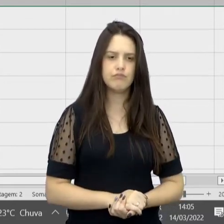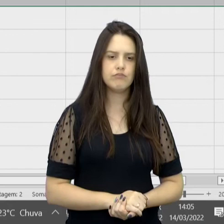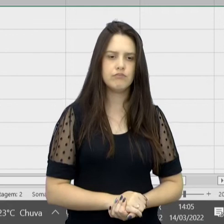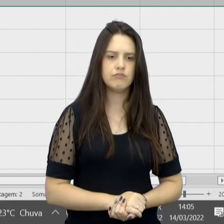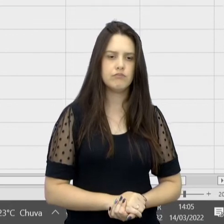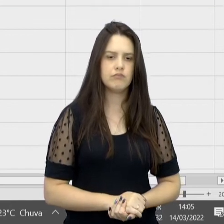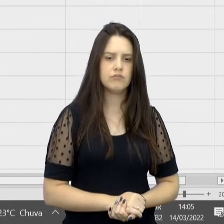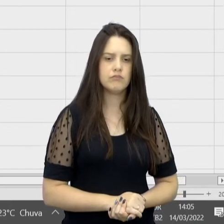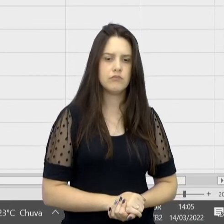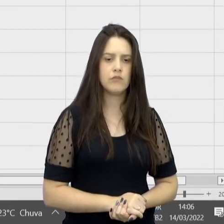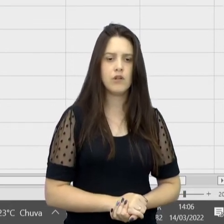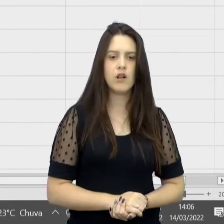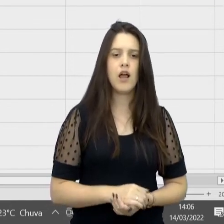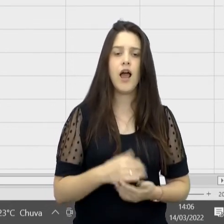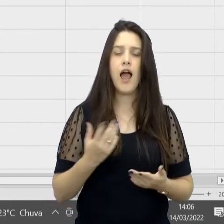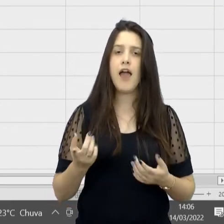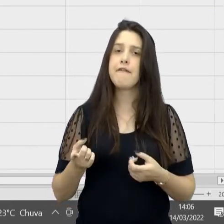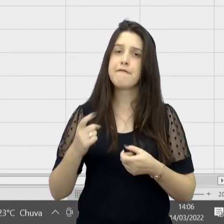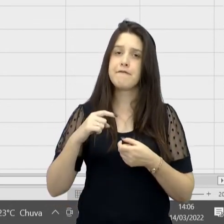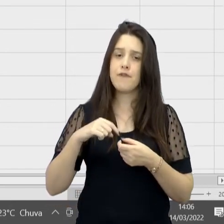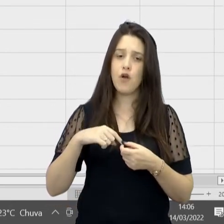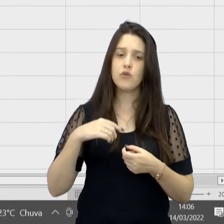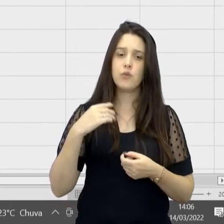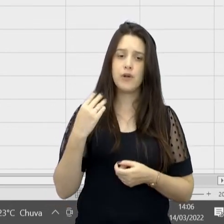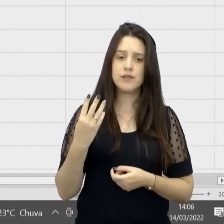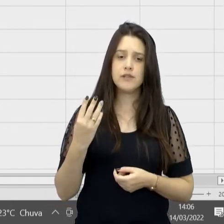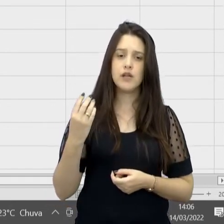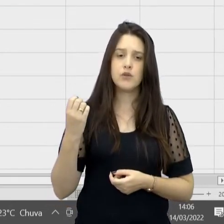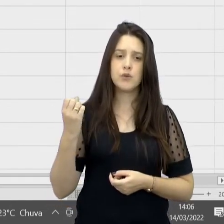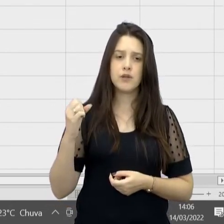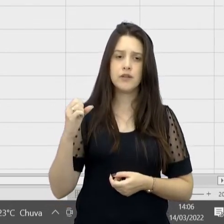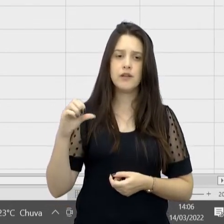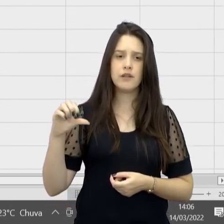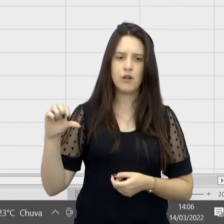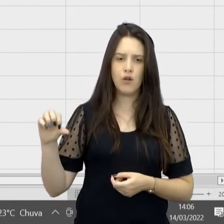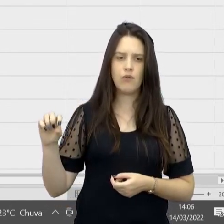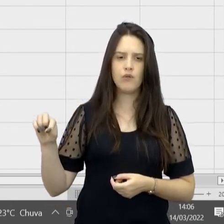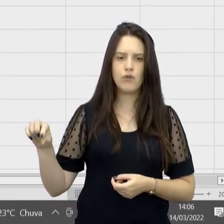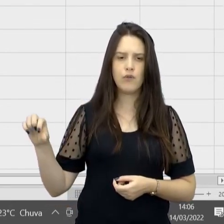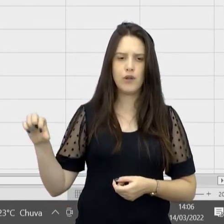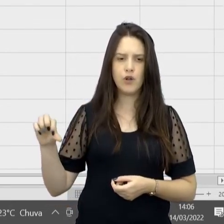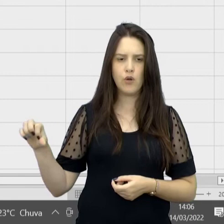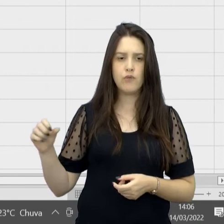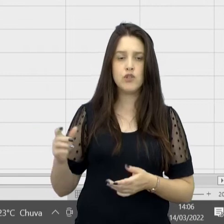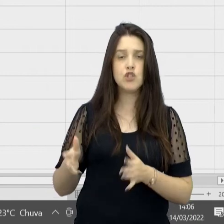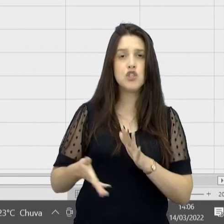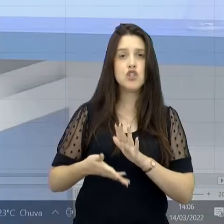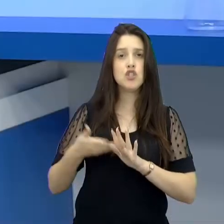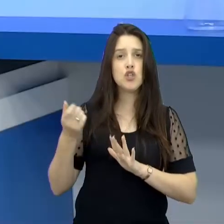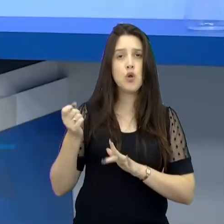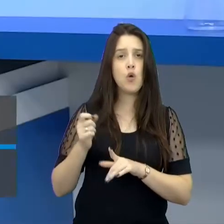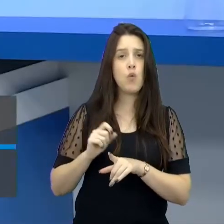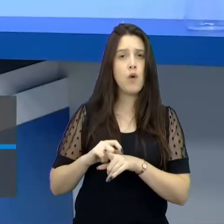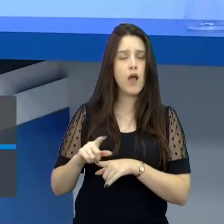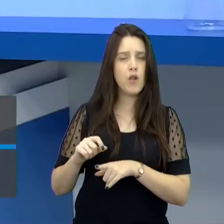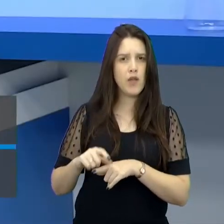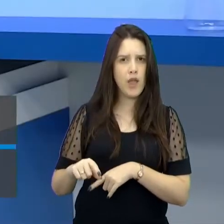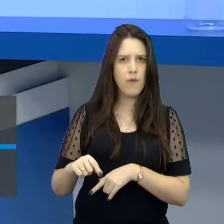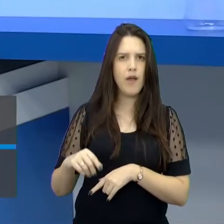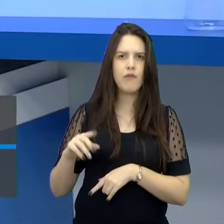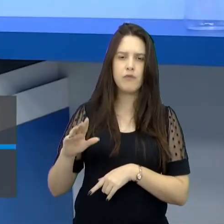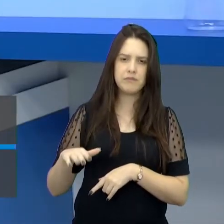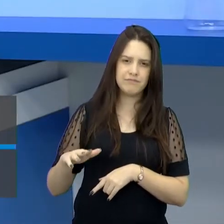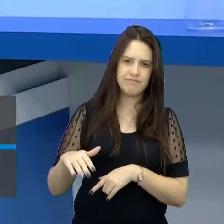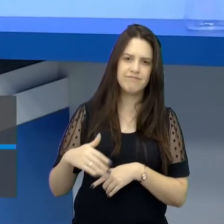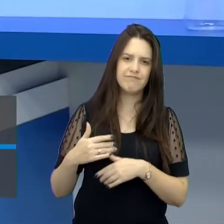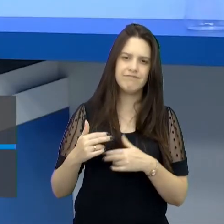Excluir a cédula. Volta para o valor R$ 489,99. Então, esse é o exercício, né? O exercício